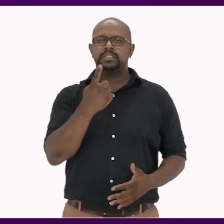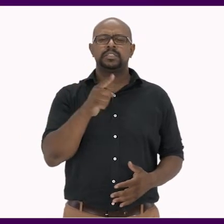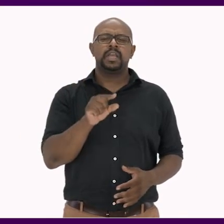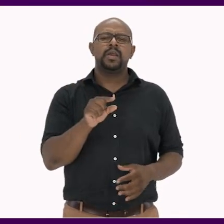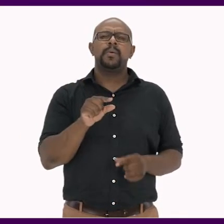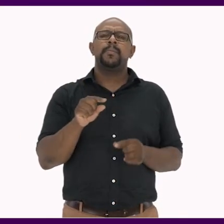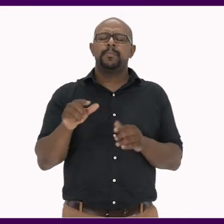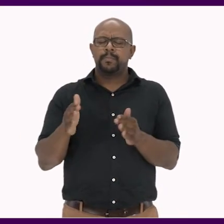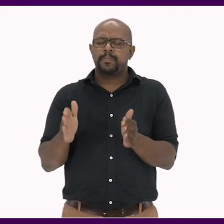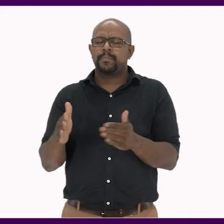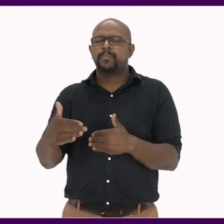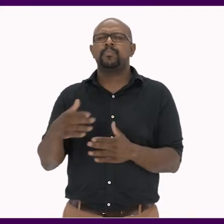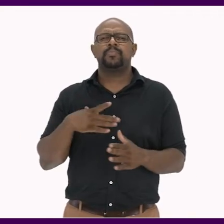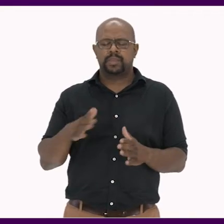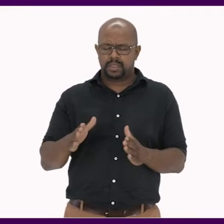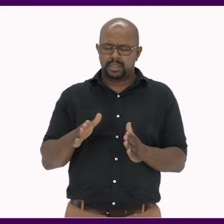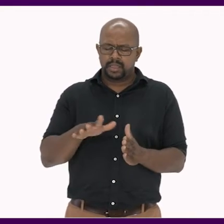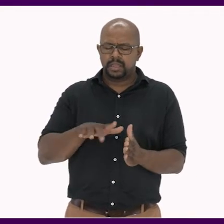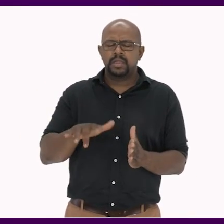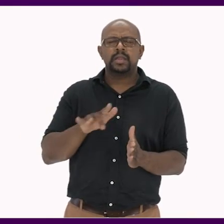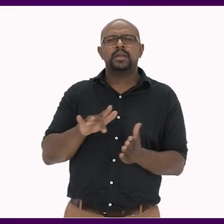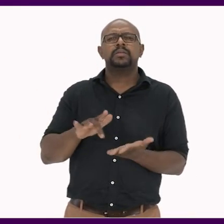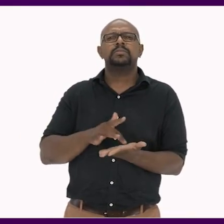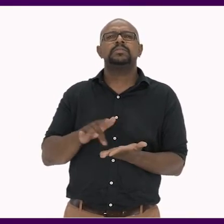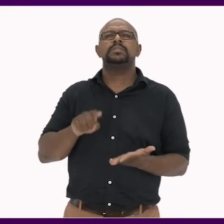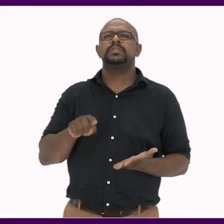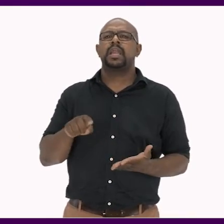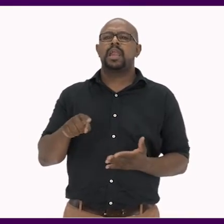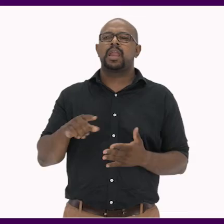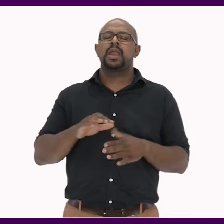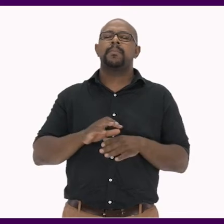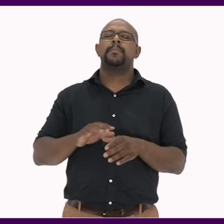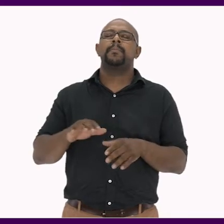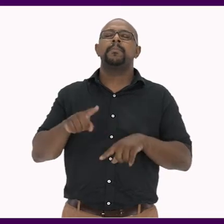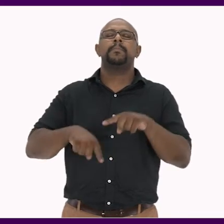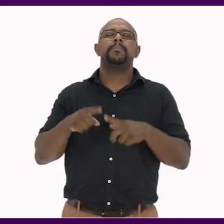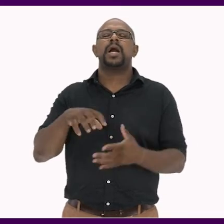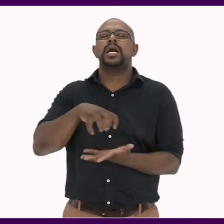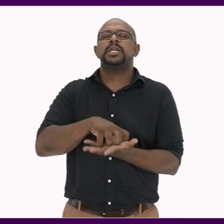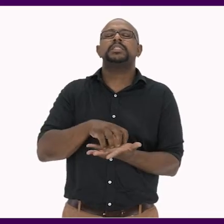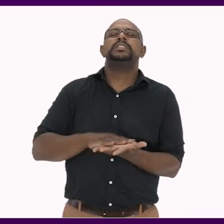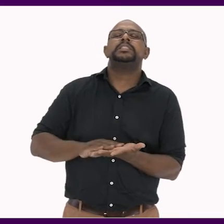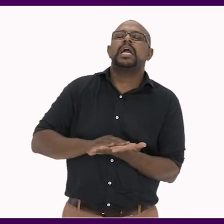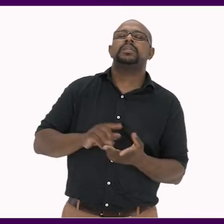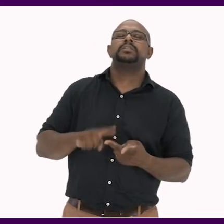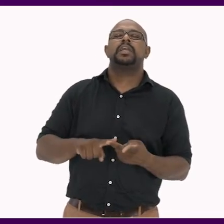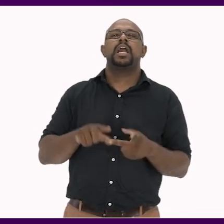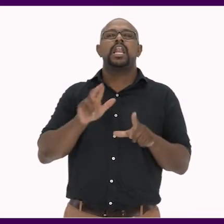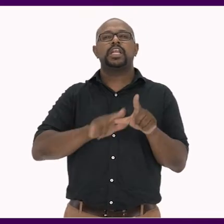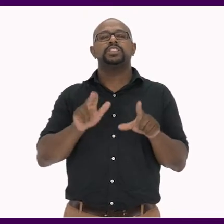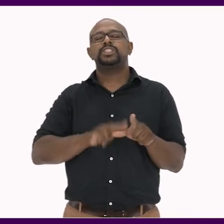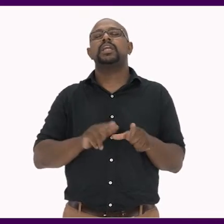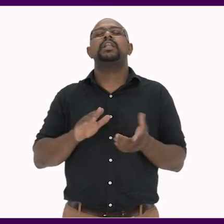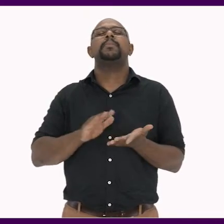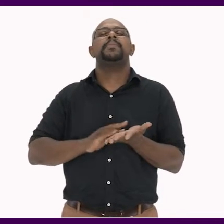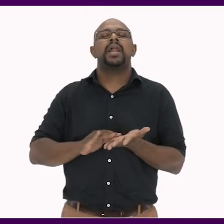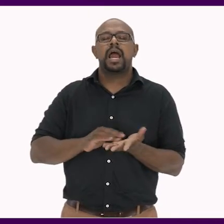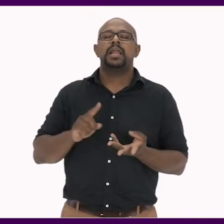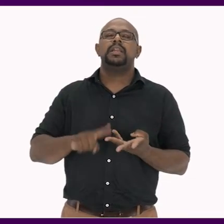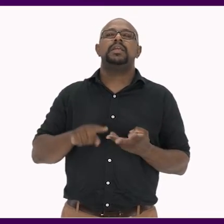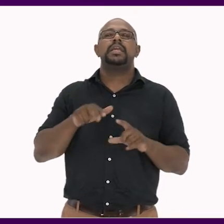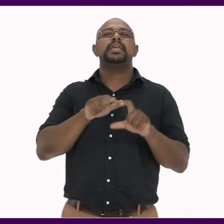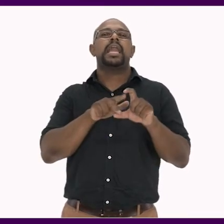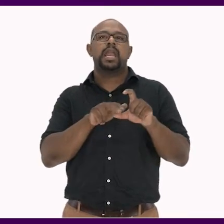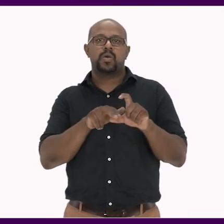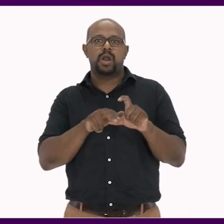tem um pequeno totem. E esse totem tem maquete tátil, legenda em braille e QR